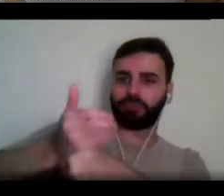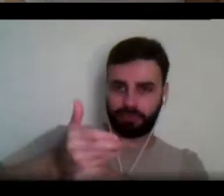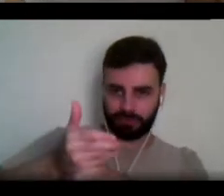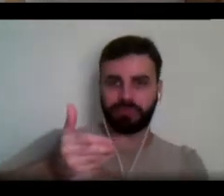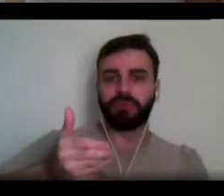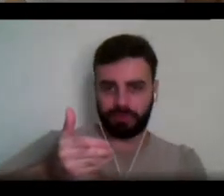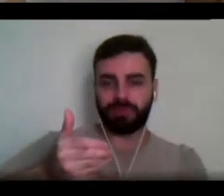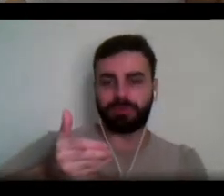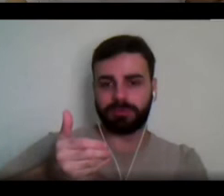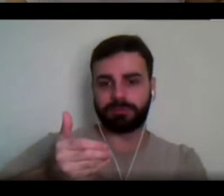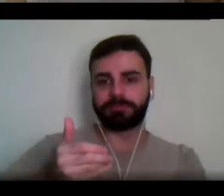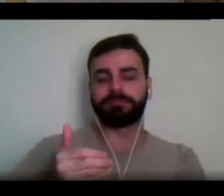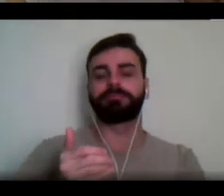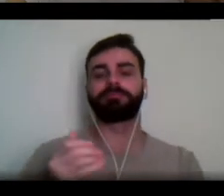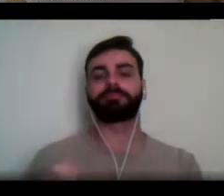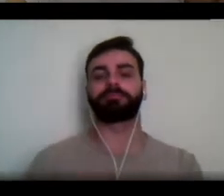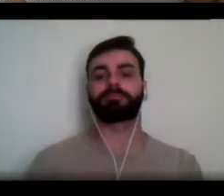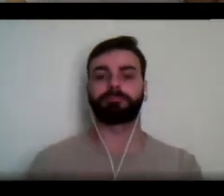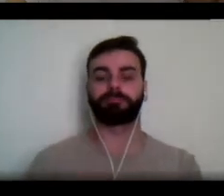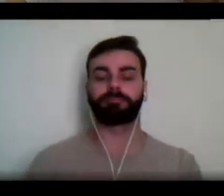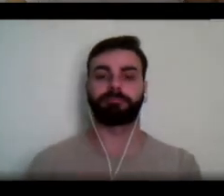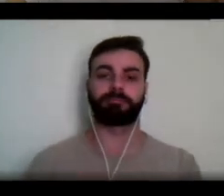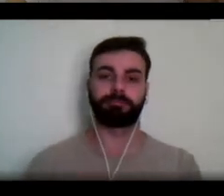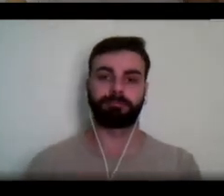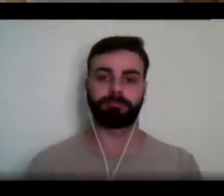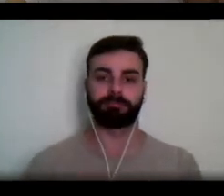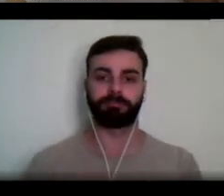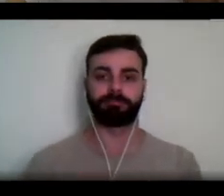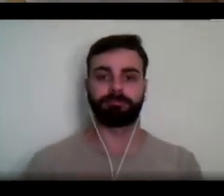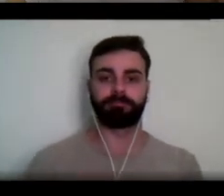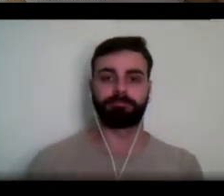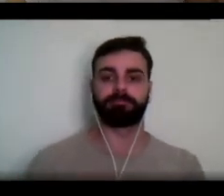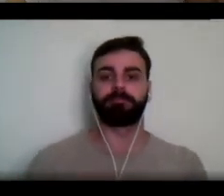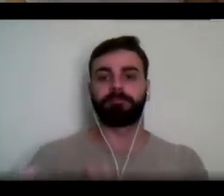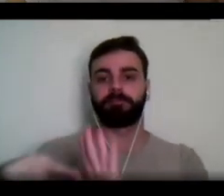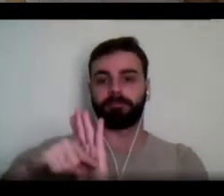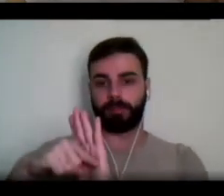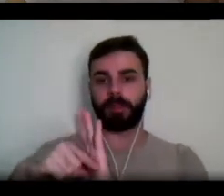T22 sobre 2 menos alfa